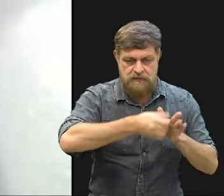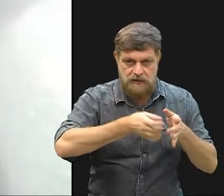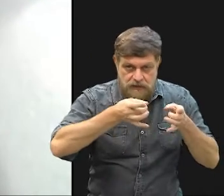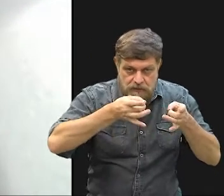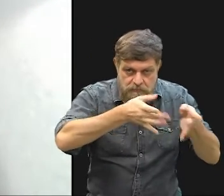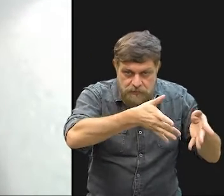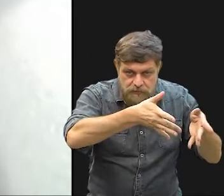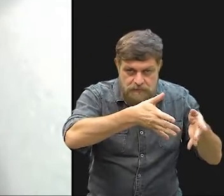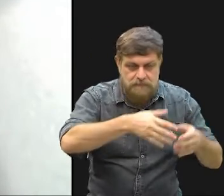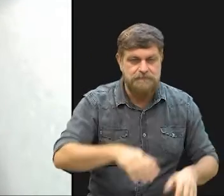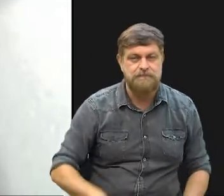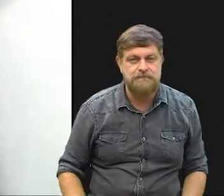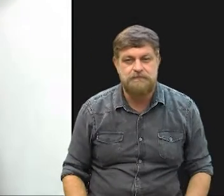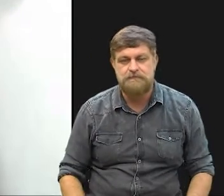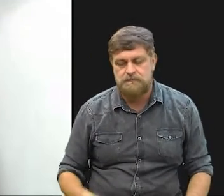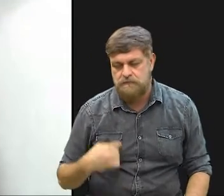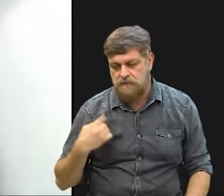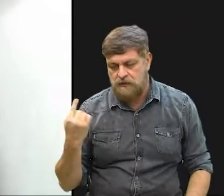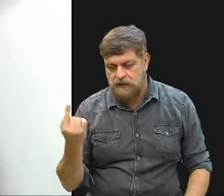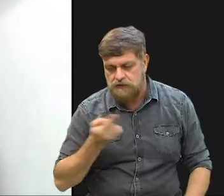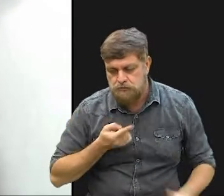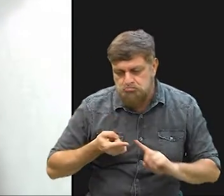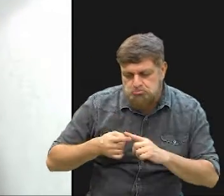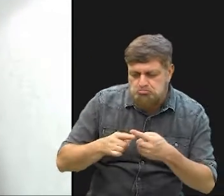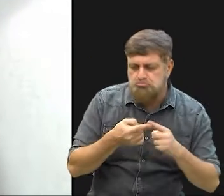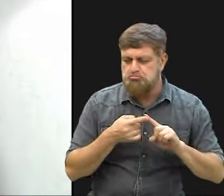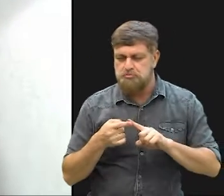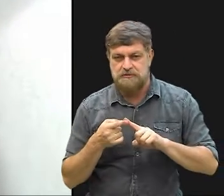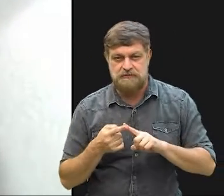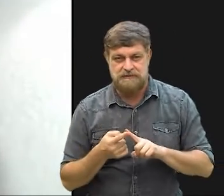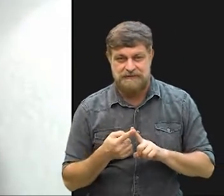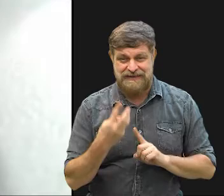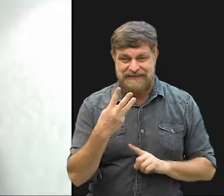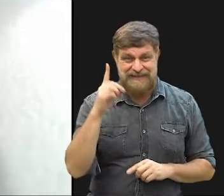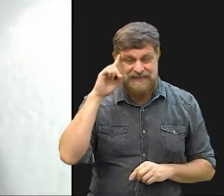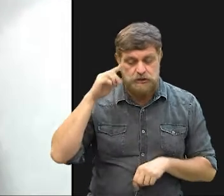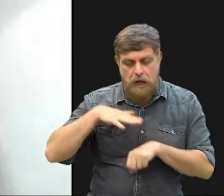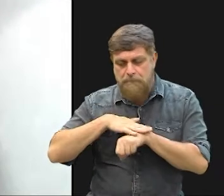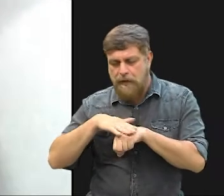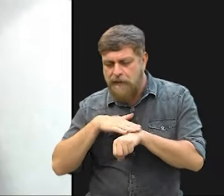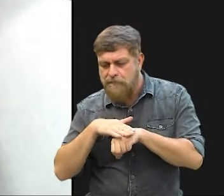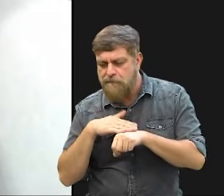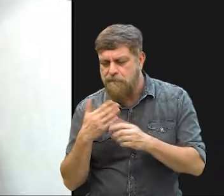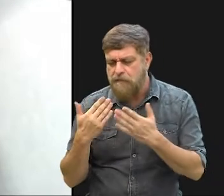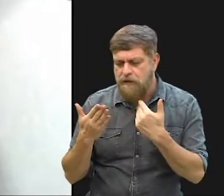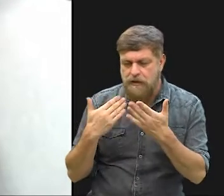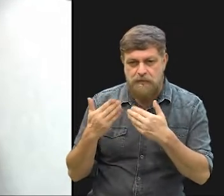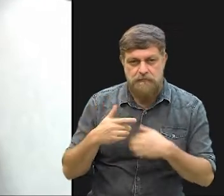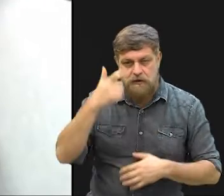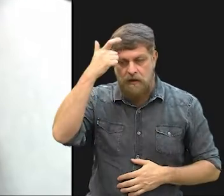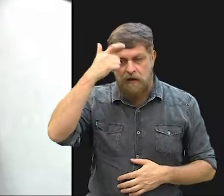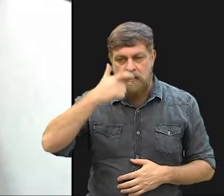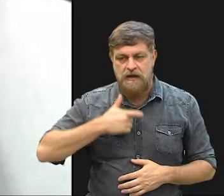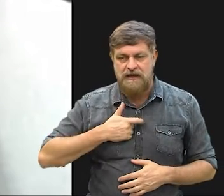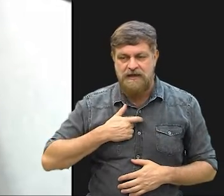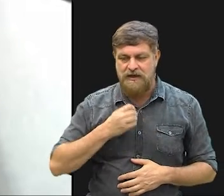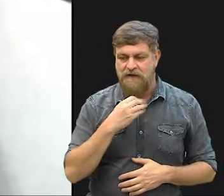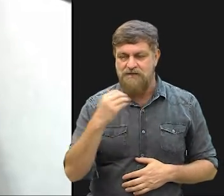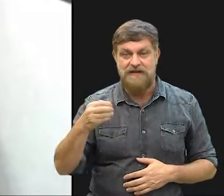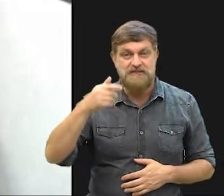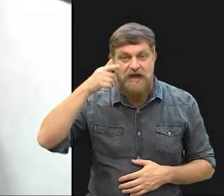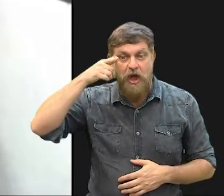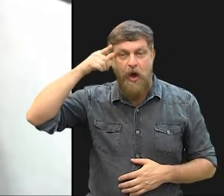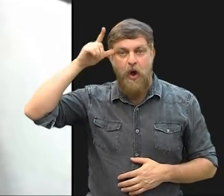Ferroviária e aí a gente estava aí há 3 dias conversando e acabei fechando mesmo ontem, né? Então,